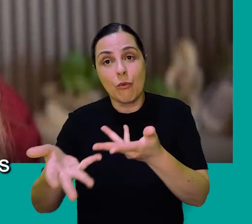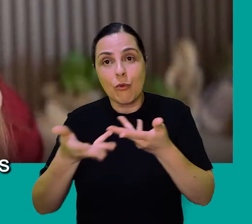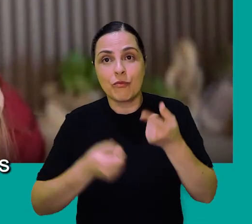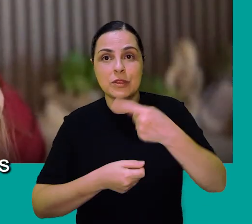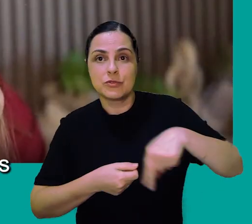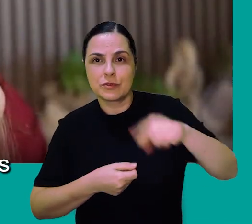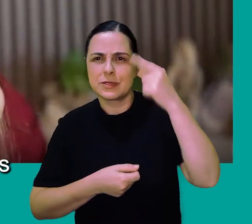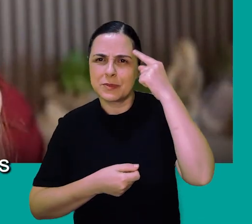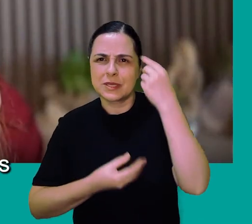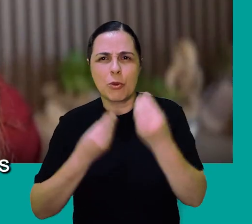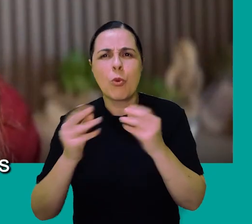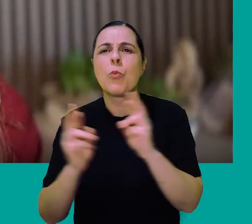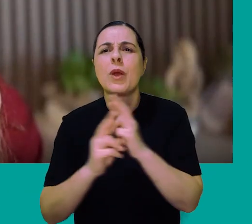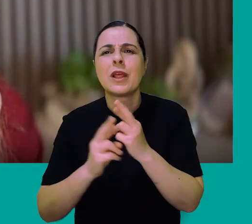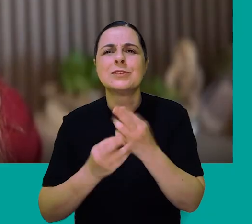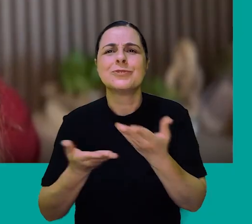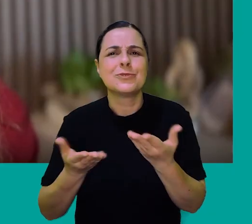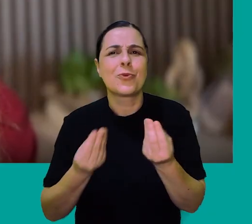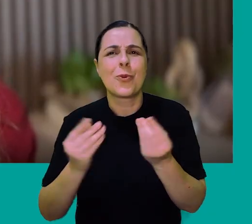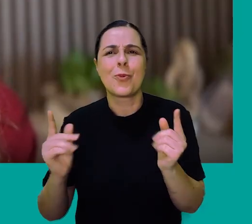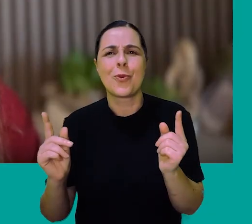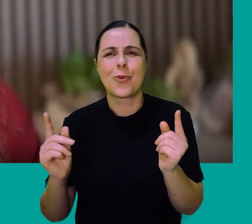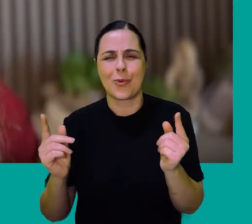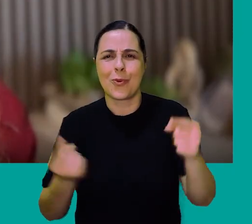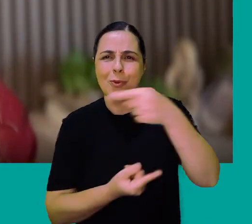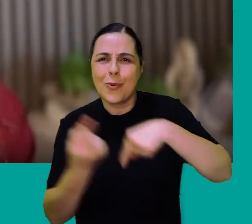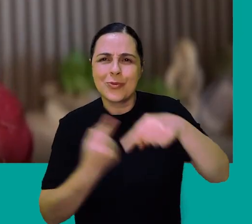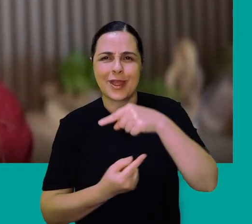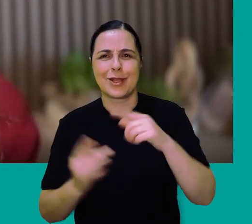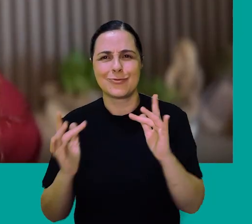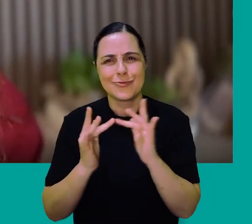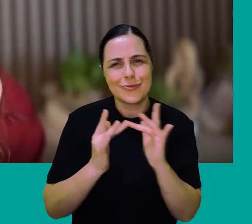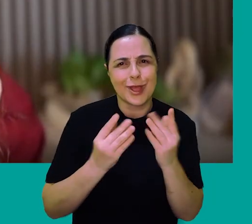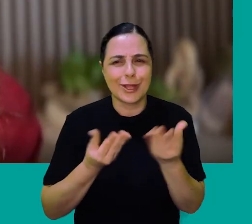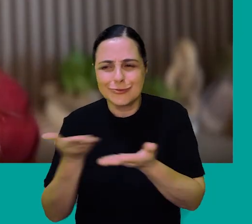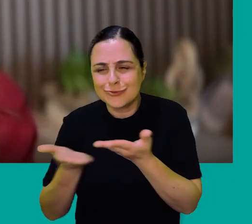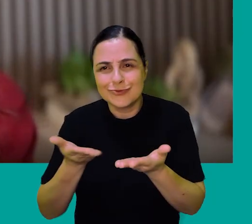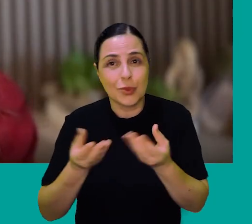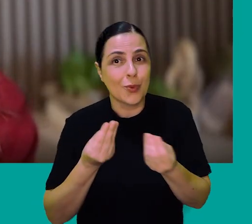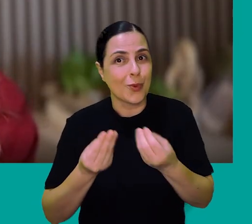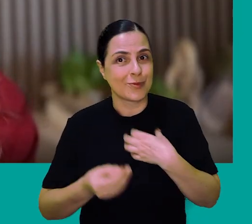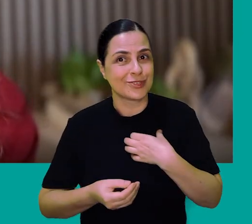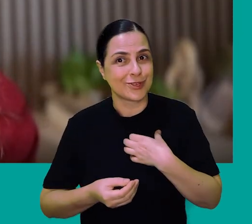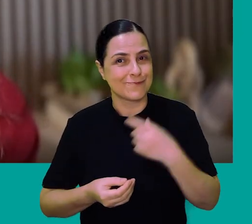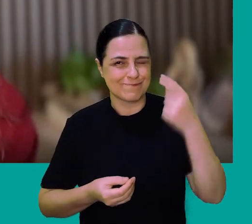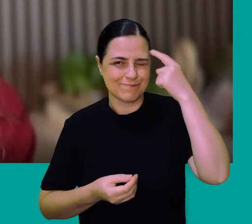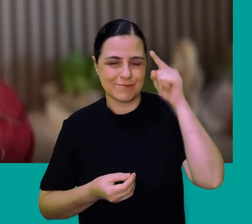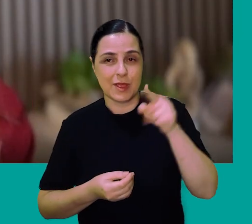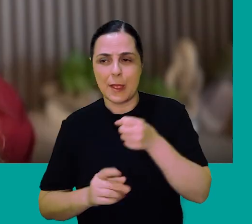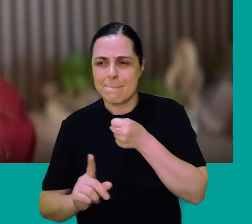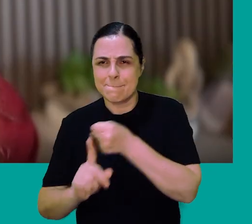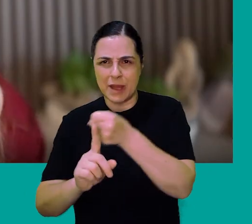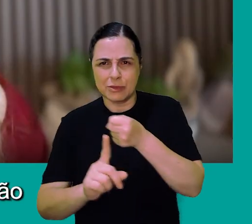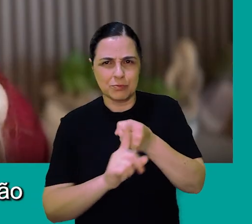nossas relações, em primeiro lugar, né, como que a gente tem tratado e entender que o que impacta o